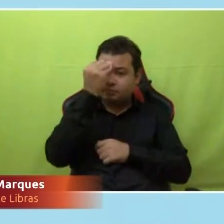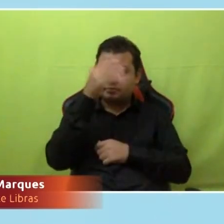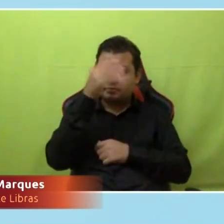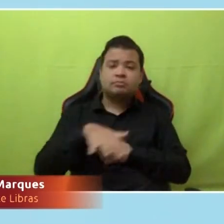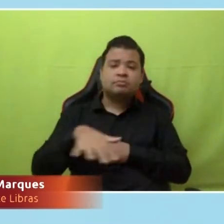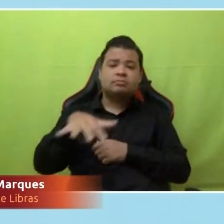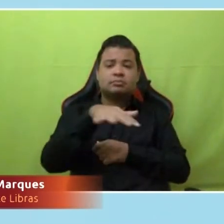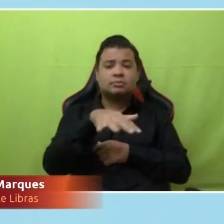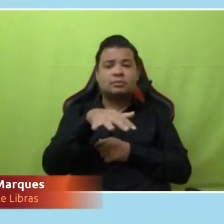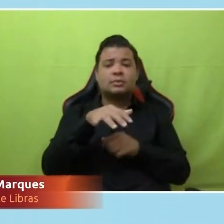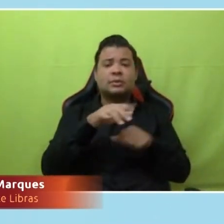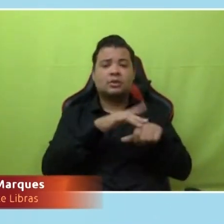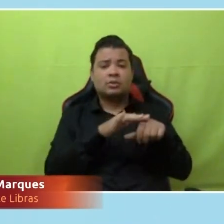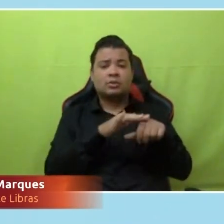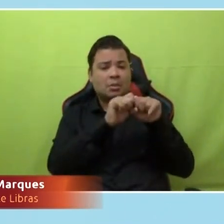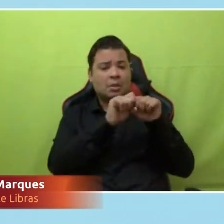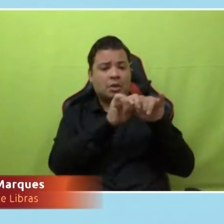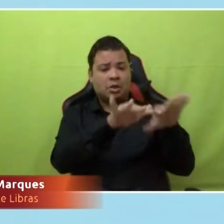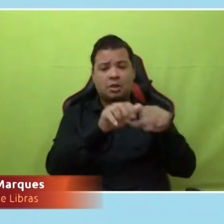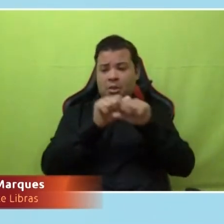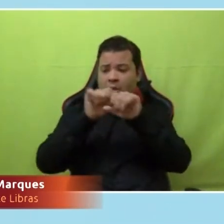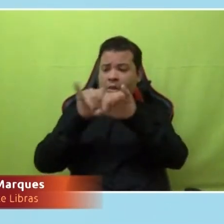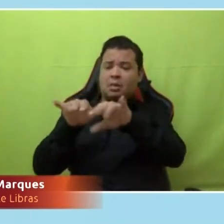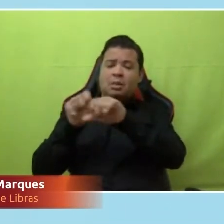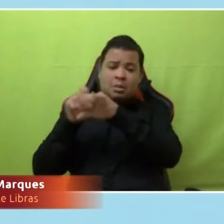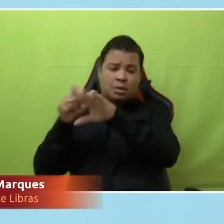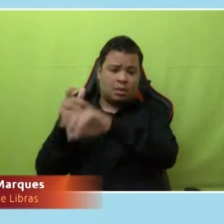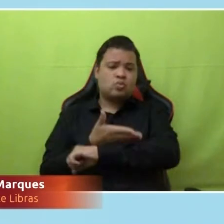da população já teve dengue antes, em algum momento.